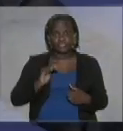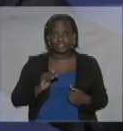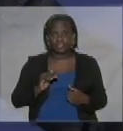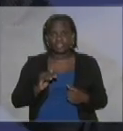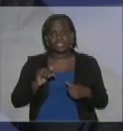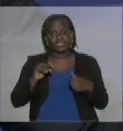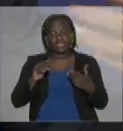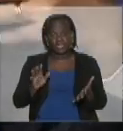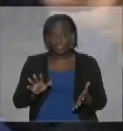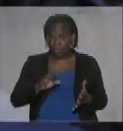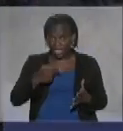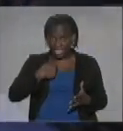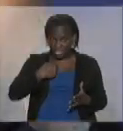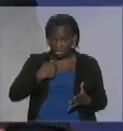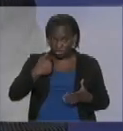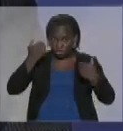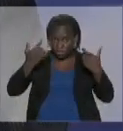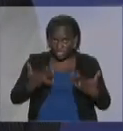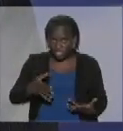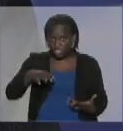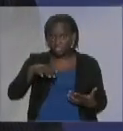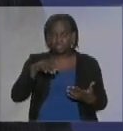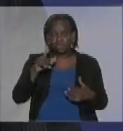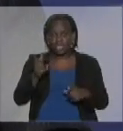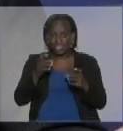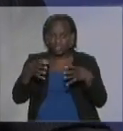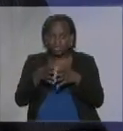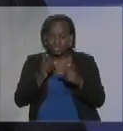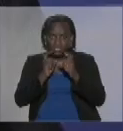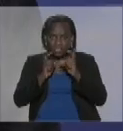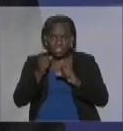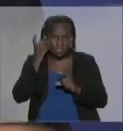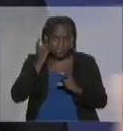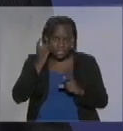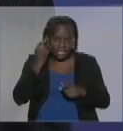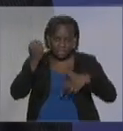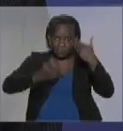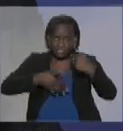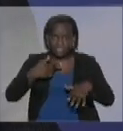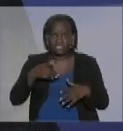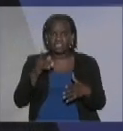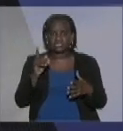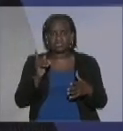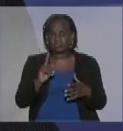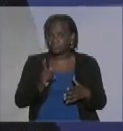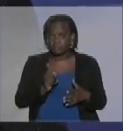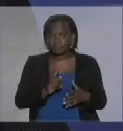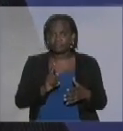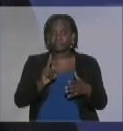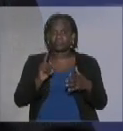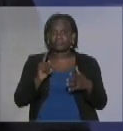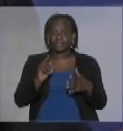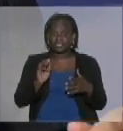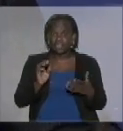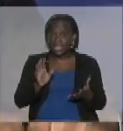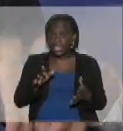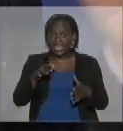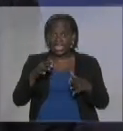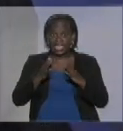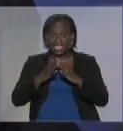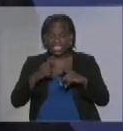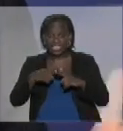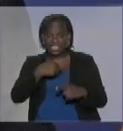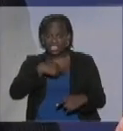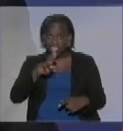Isso não é o tio Carlos que está dizendo, não é a Comissão de Prevenção às Drogas, enfim, não tem o viés